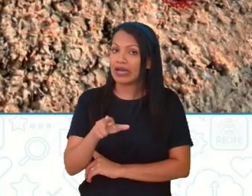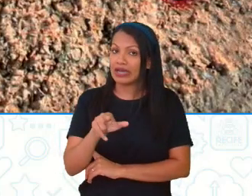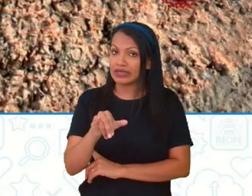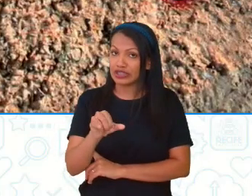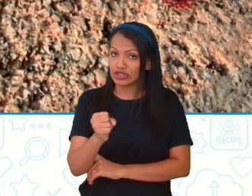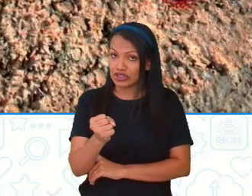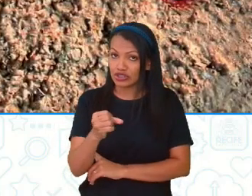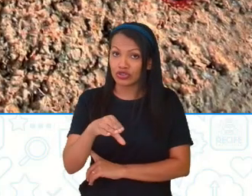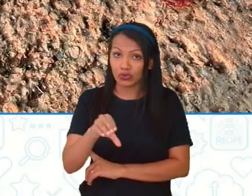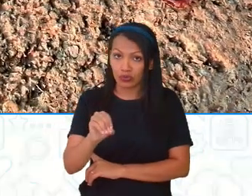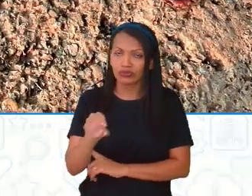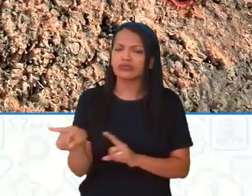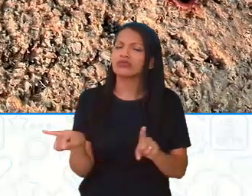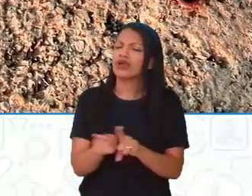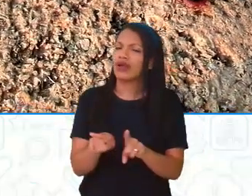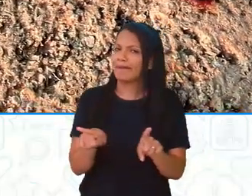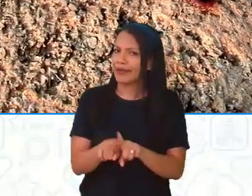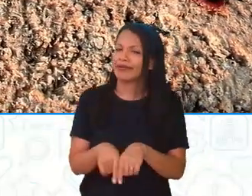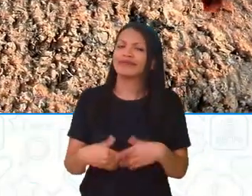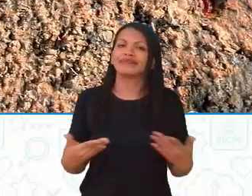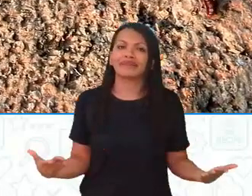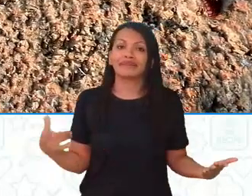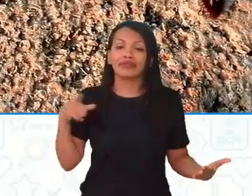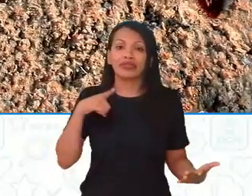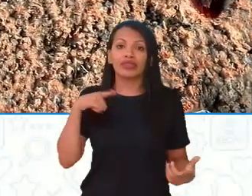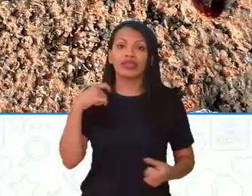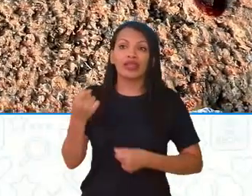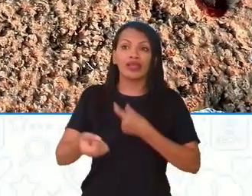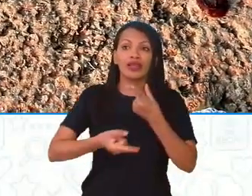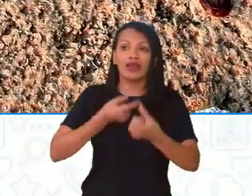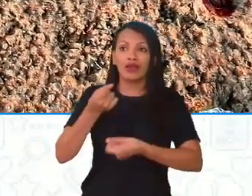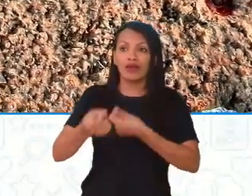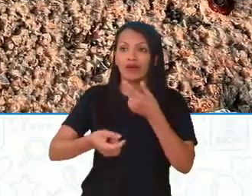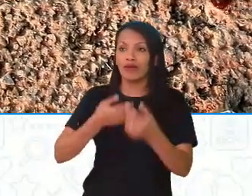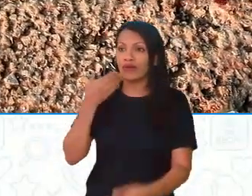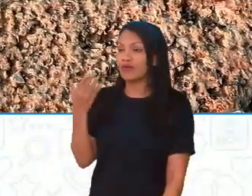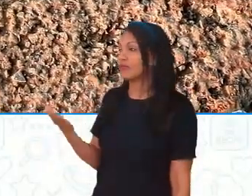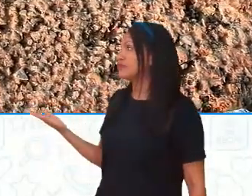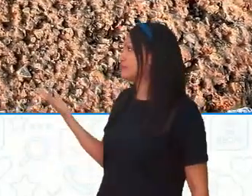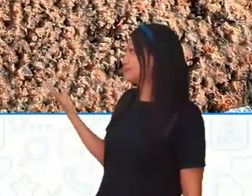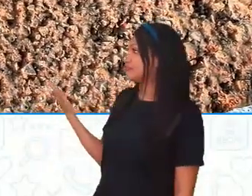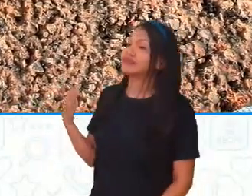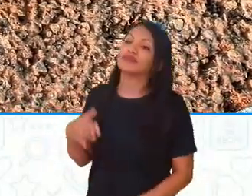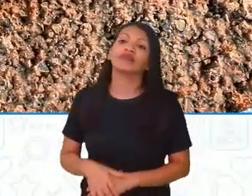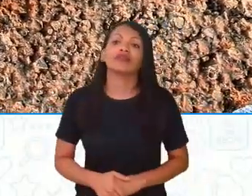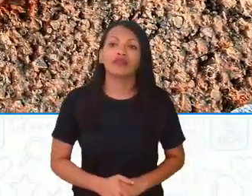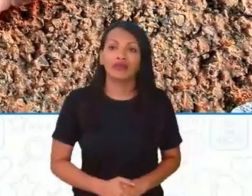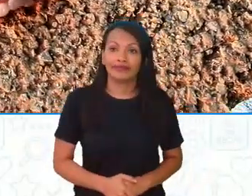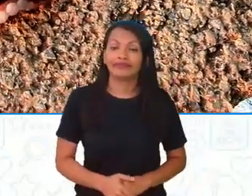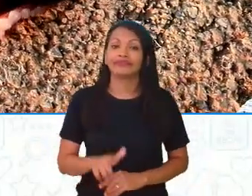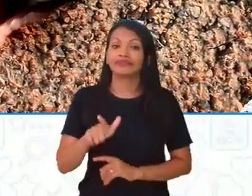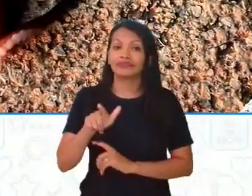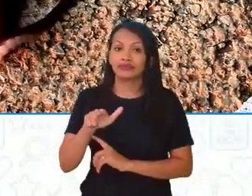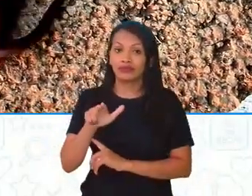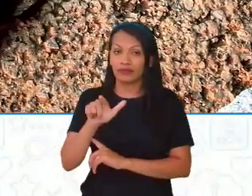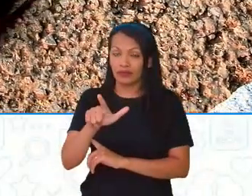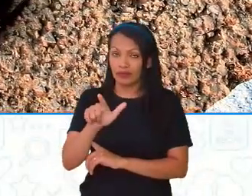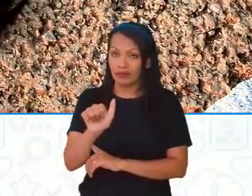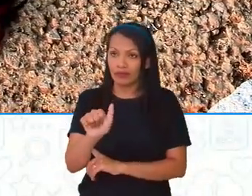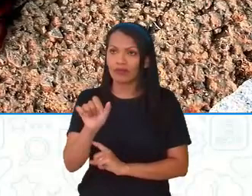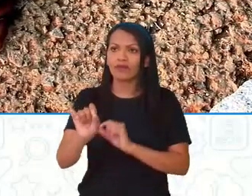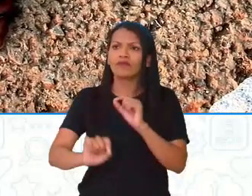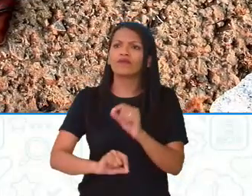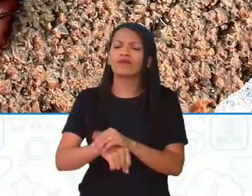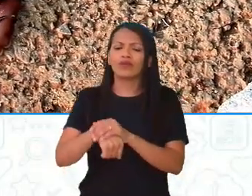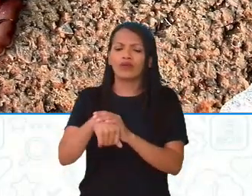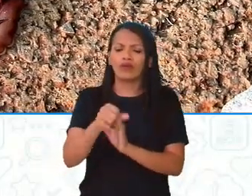Olha só que interessante. Também, em alguns, como a lula, a concha é interna e outra é ausente, como nesse polvo